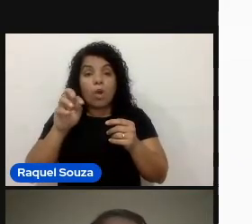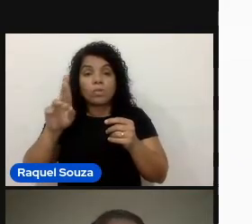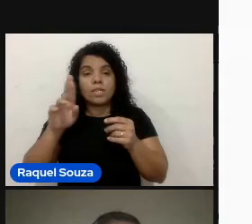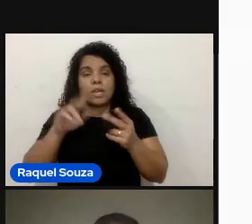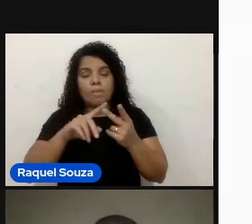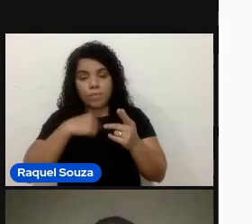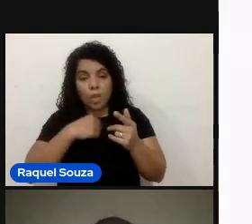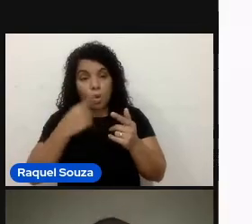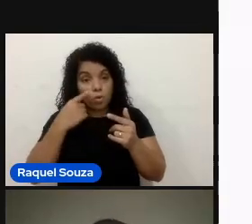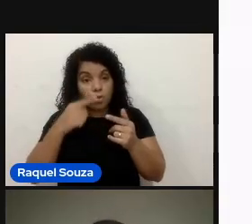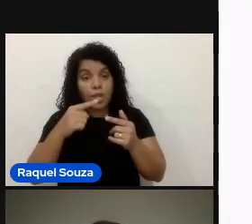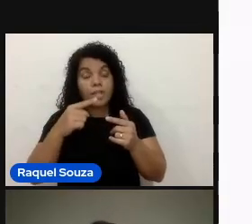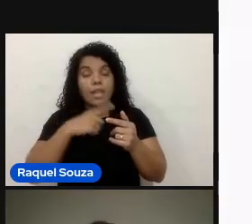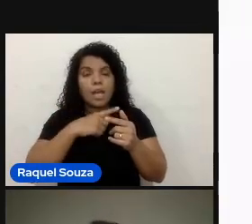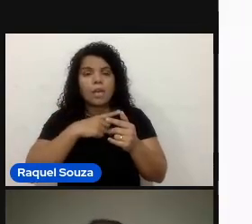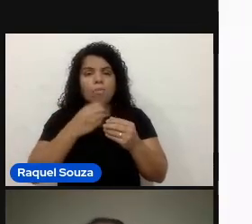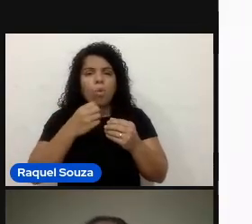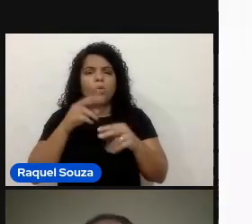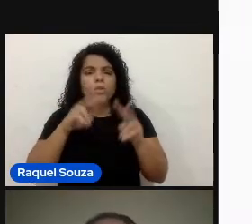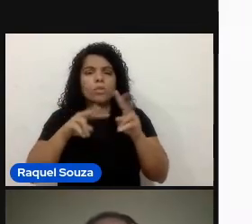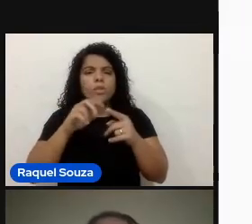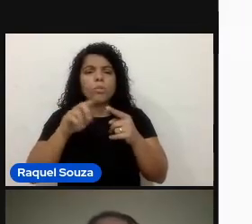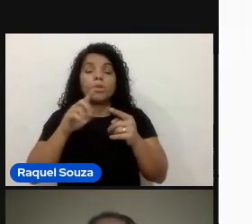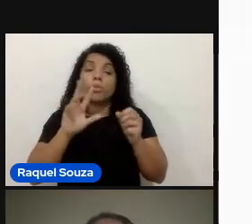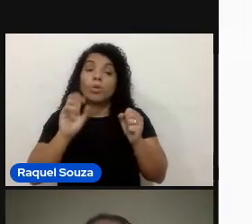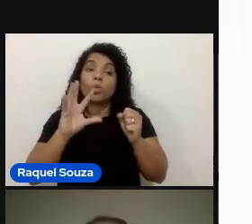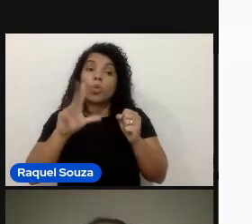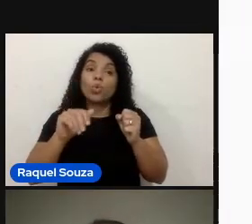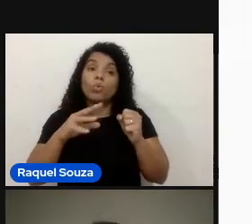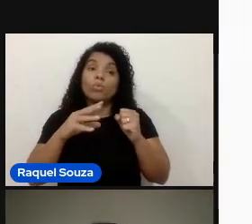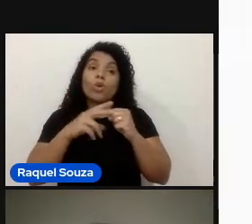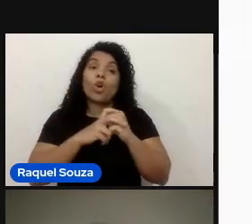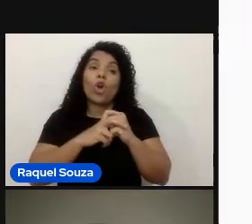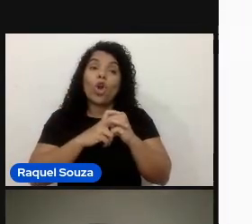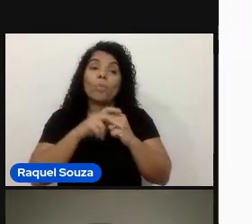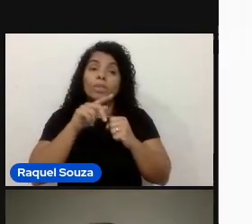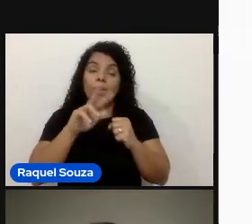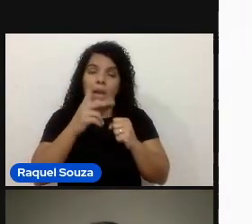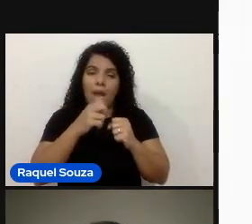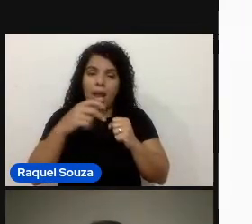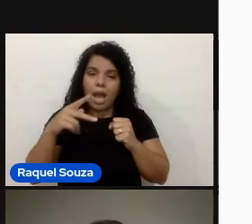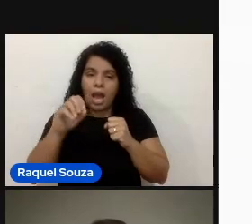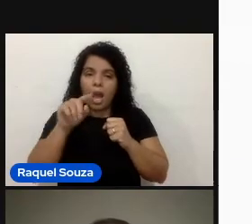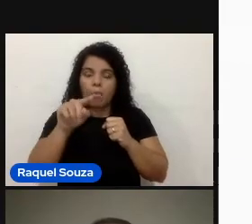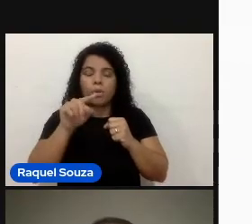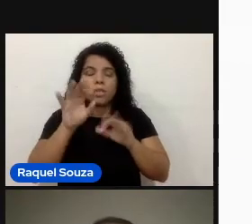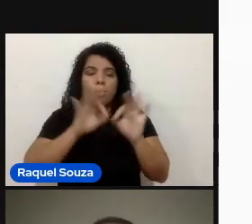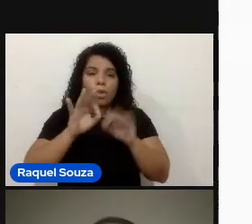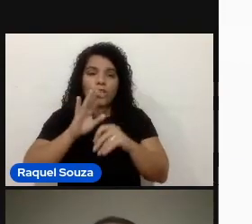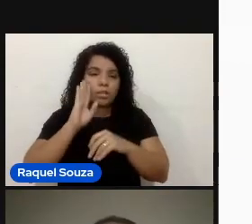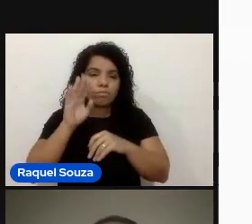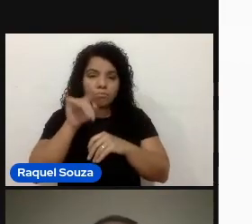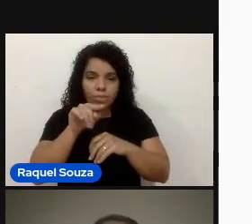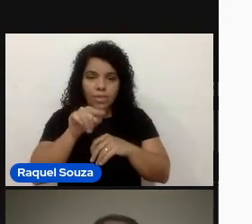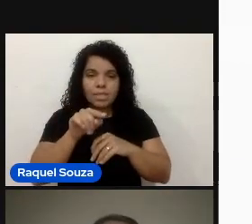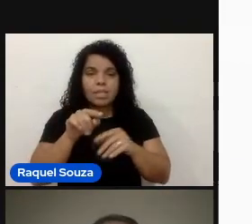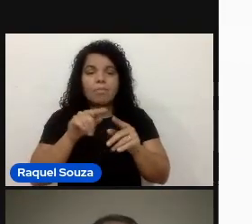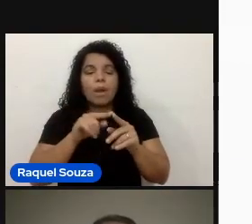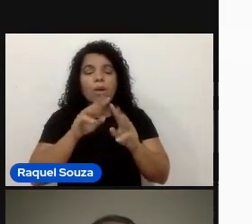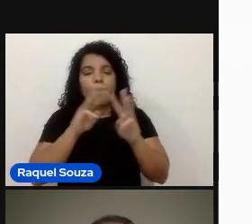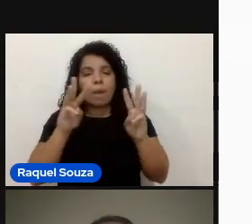já, mas tudo para o Chrome. Então, no Rapo, nesse projeto principal, nas páginas públicas do